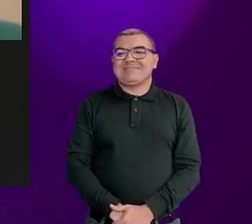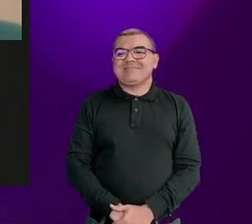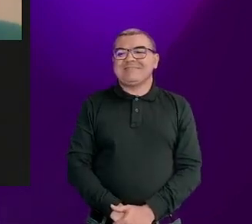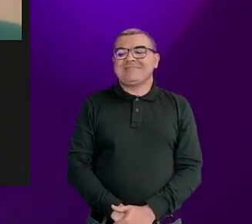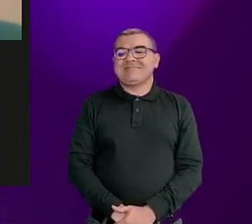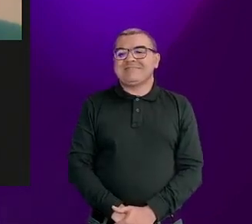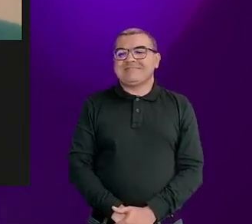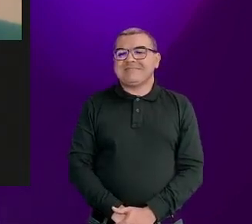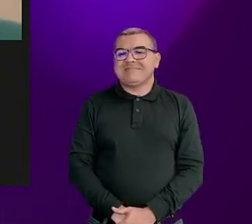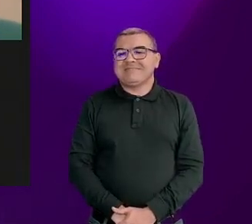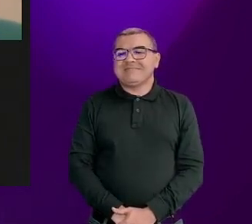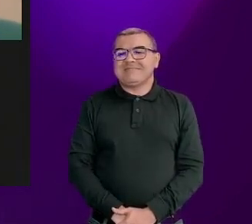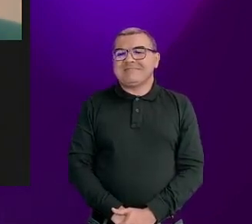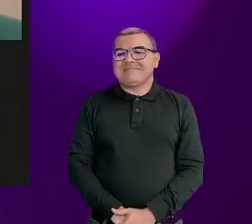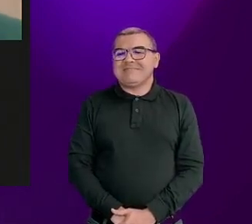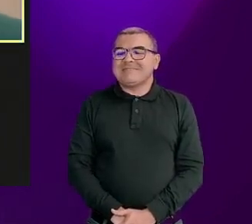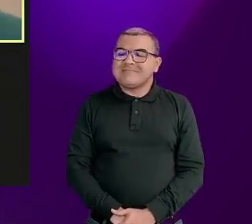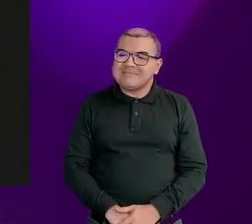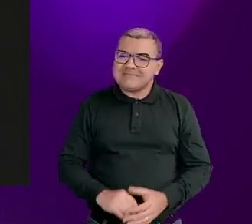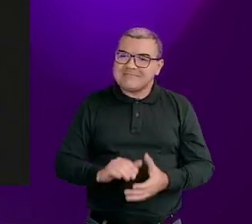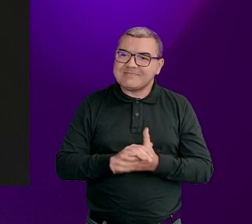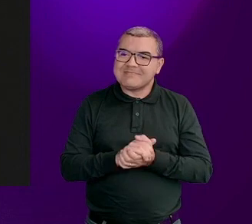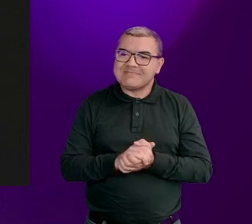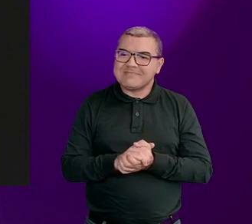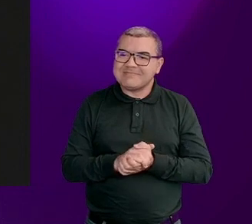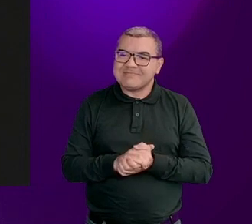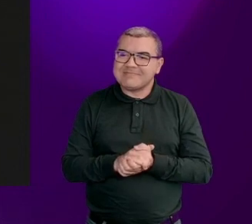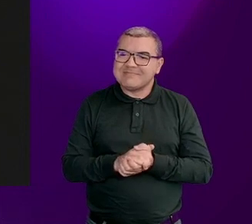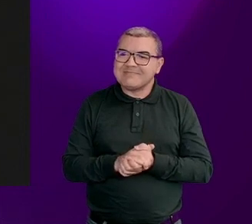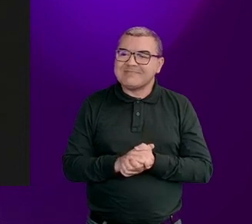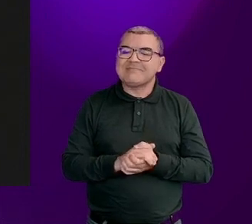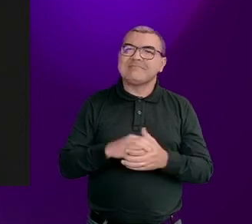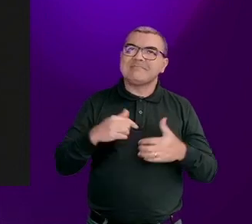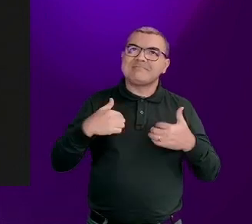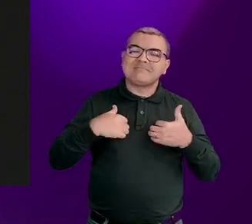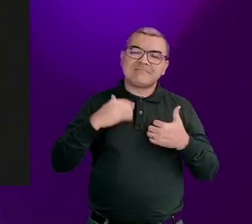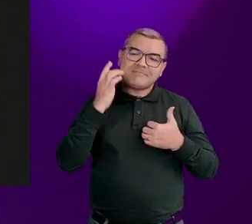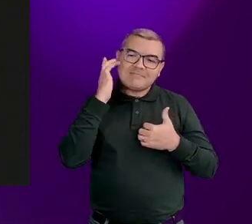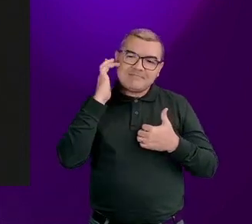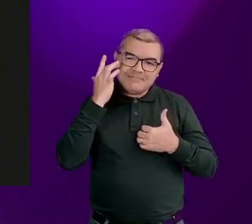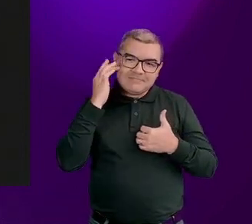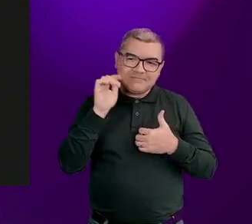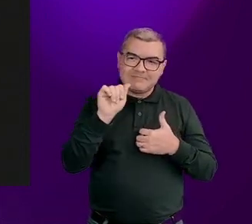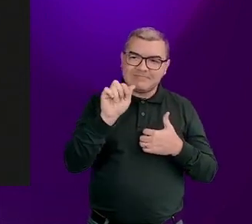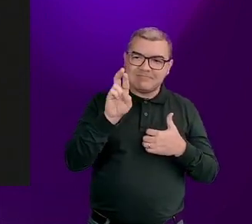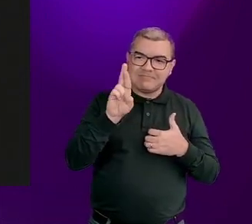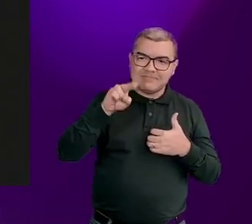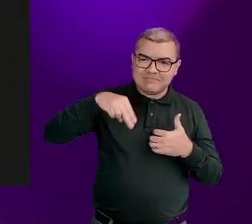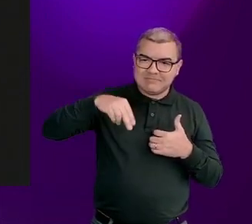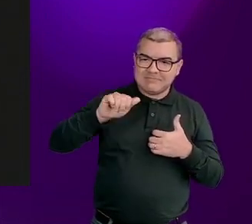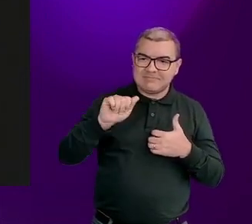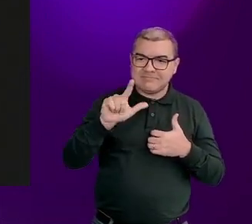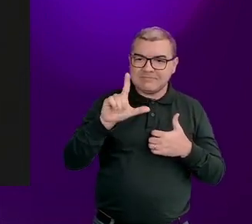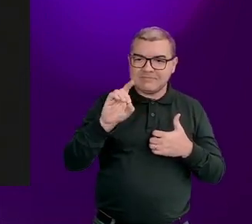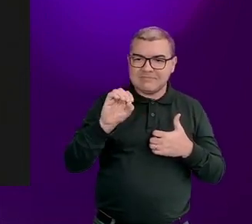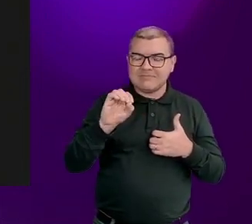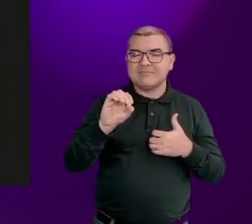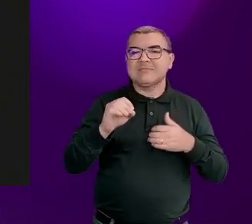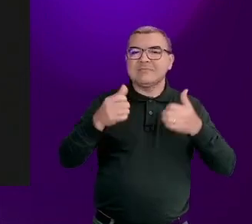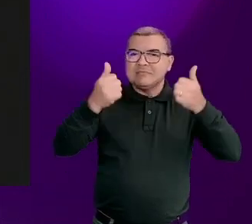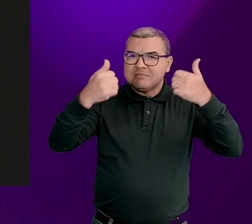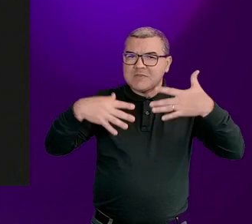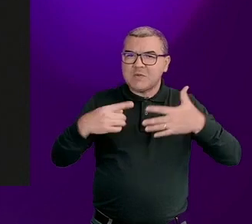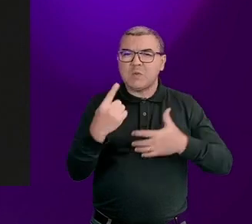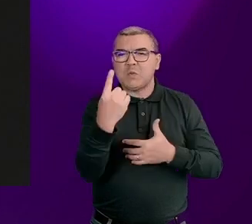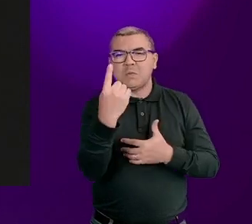Você quer fazer alguma observação? O PC, eu acho que o Arnaldo tocou, né, enfim, numa coisa muito importante. Né?